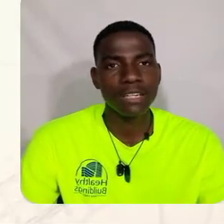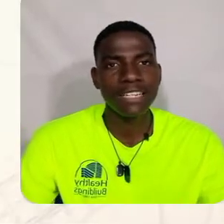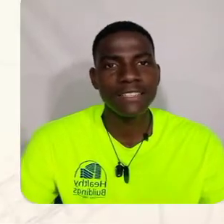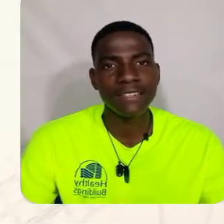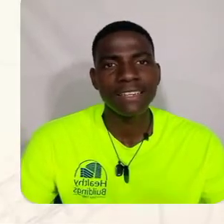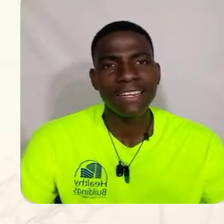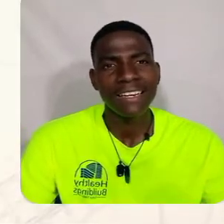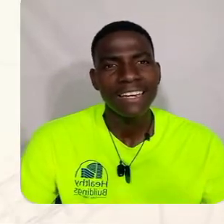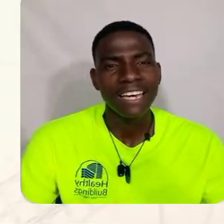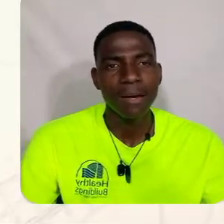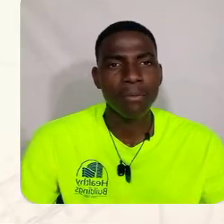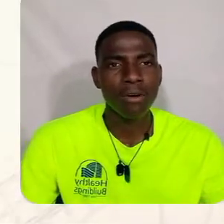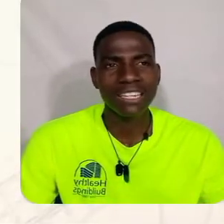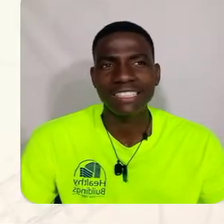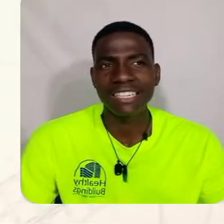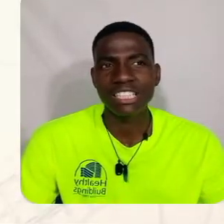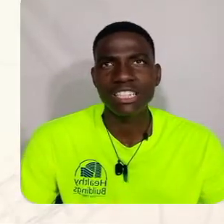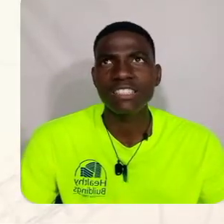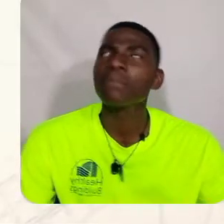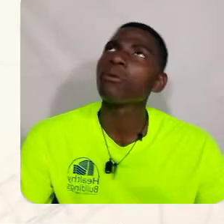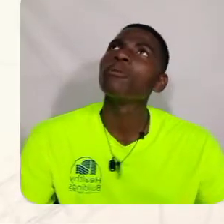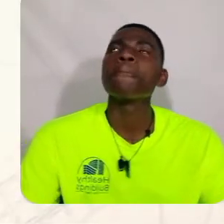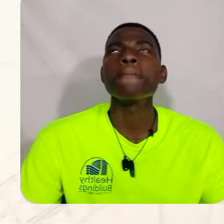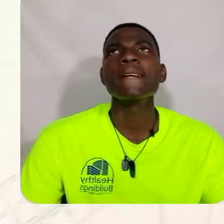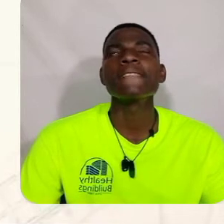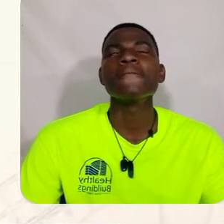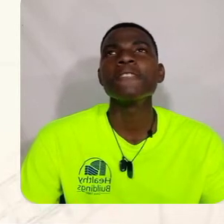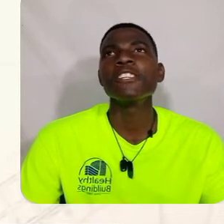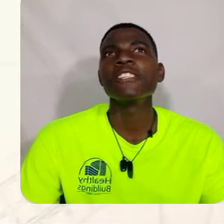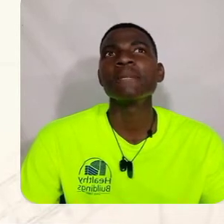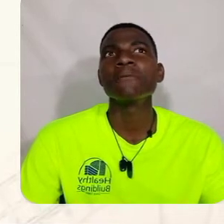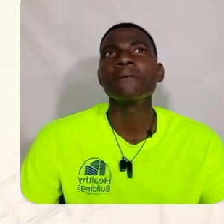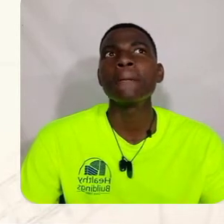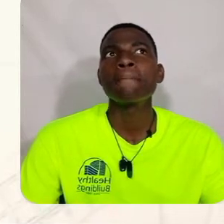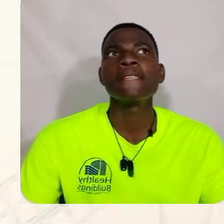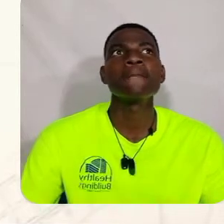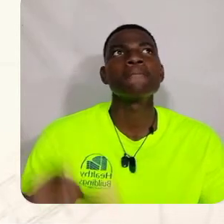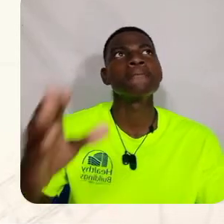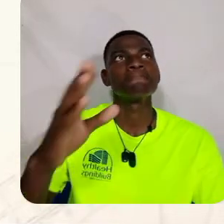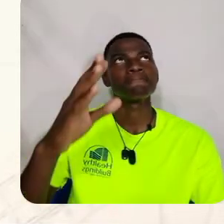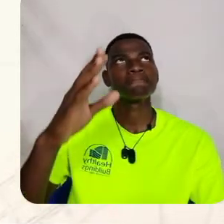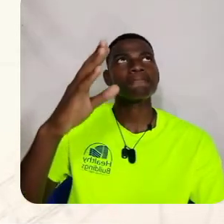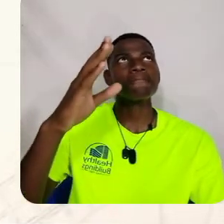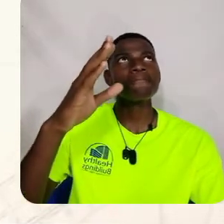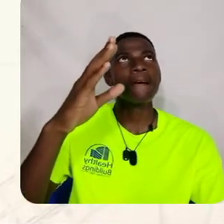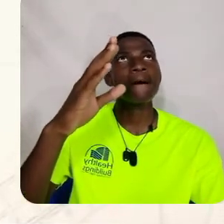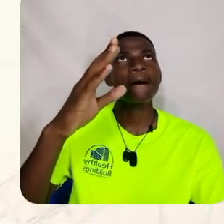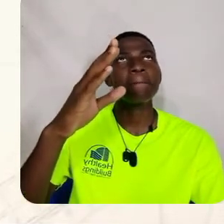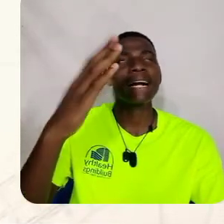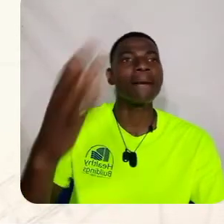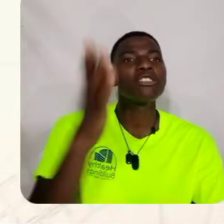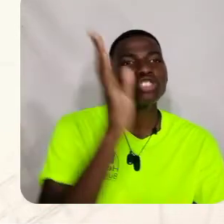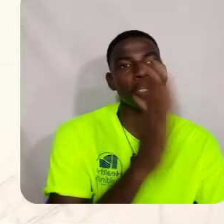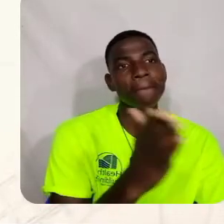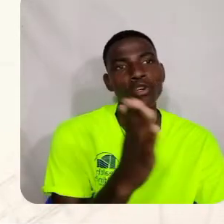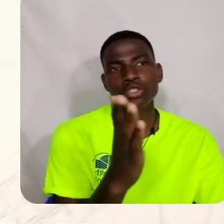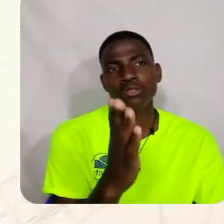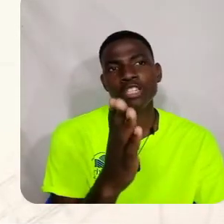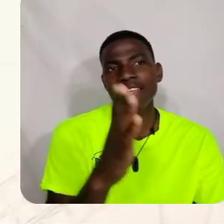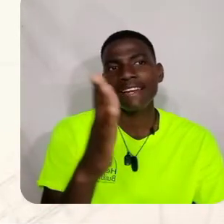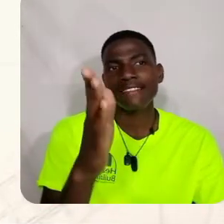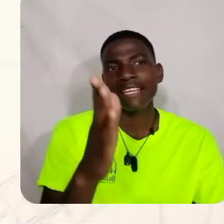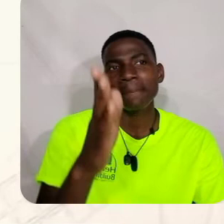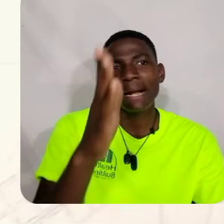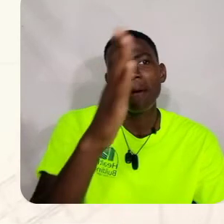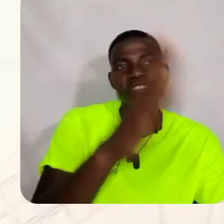Legislativo, ele elabora as leis. Exemplo, um exemplo, né? Exemplo, pagamento de imposto.